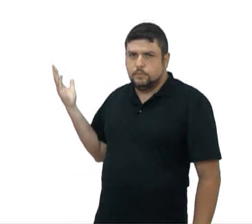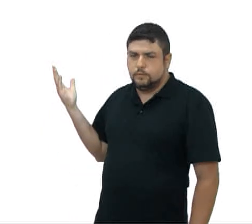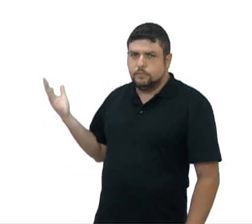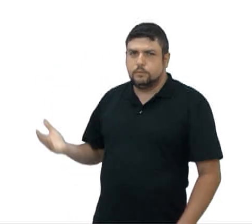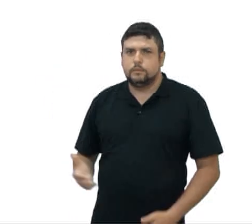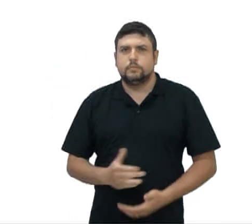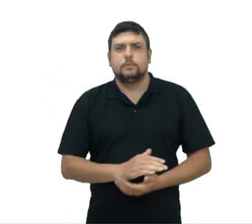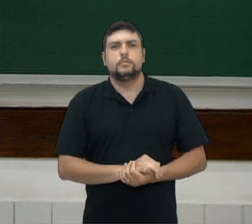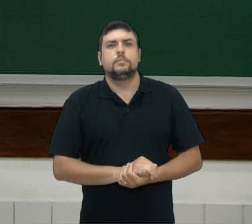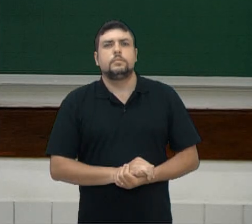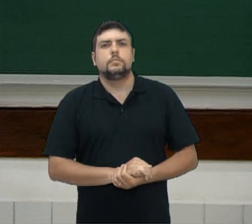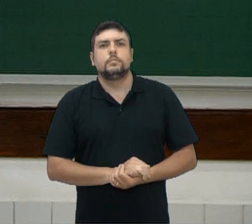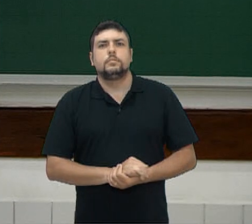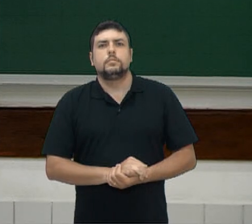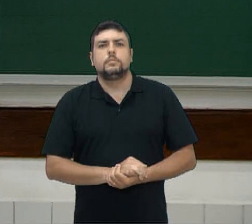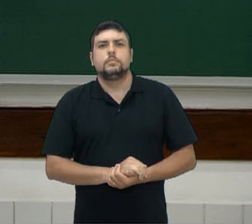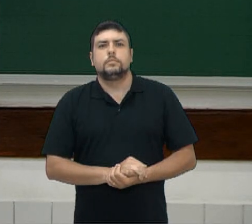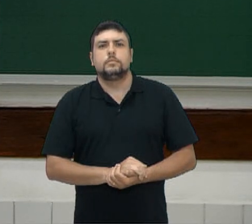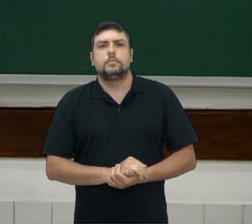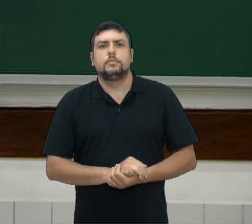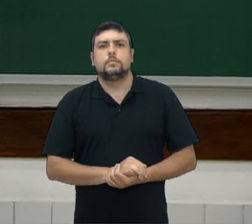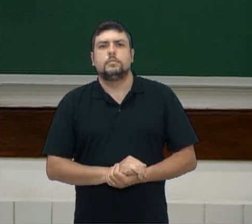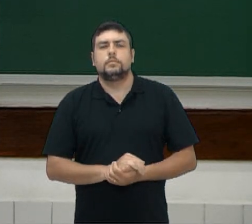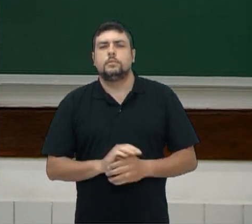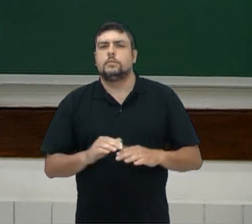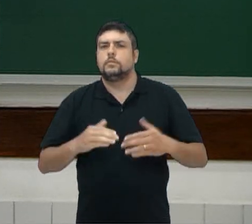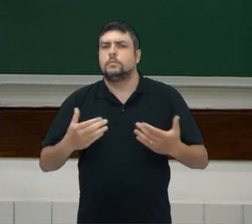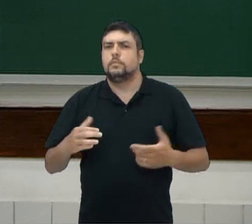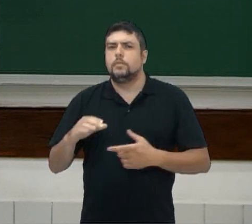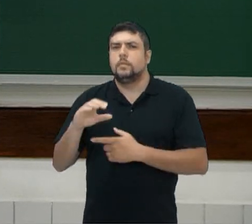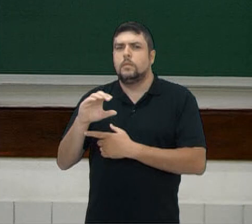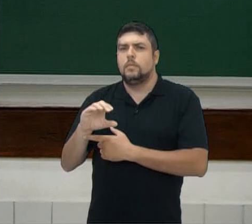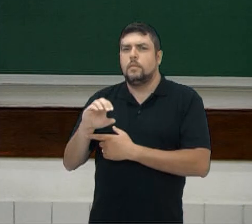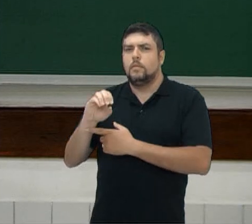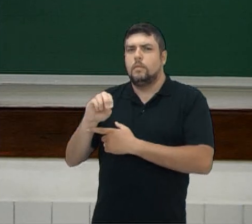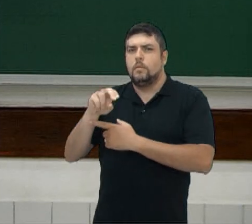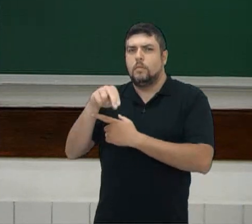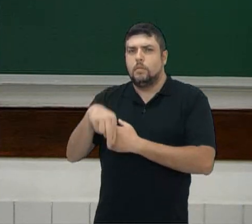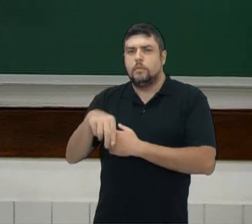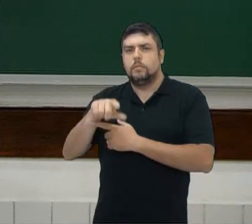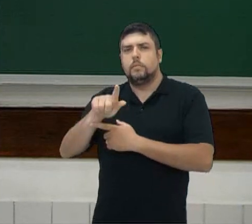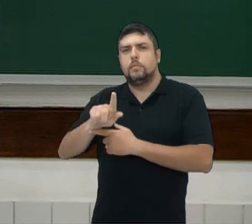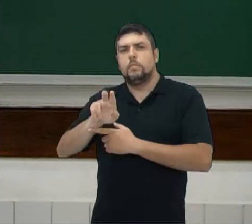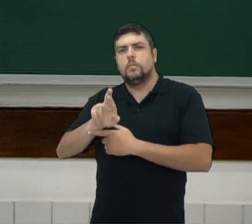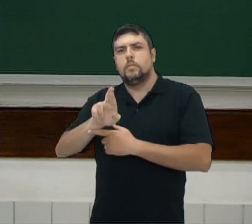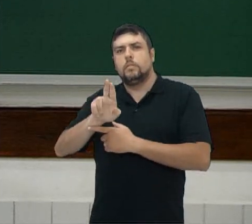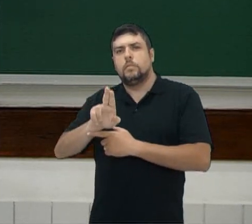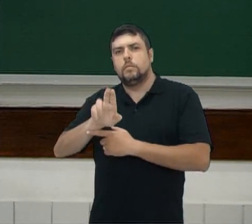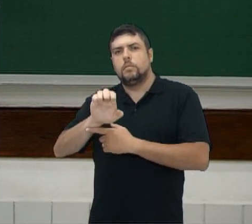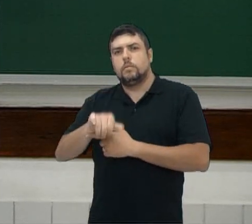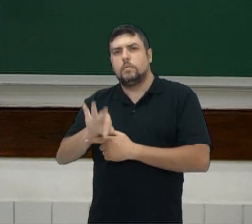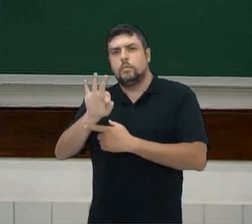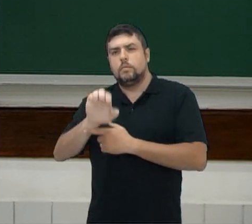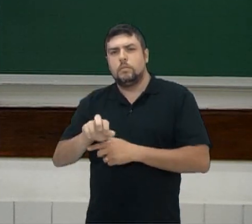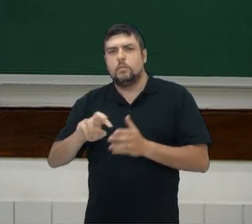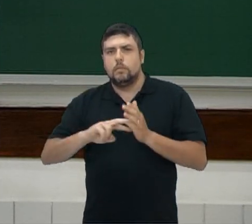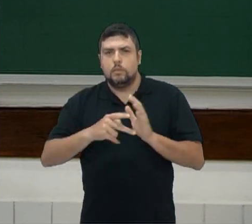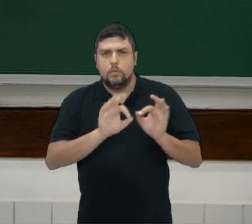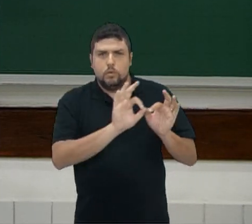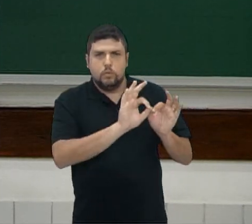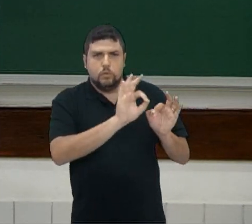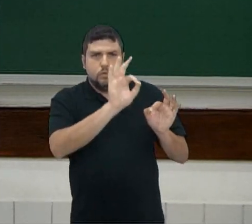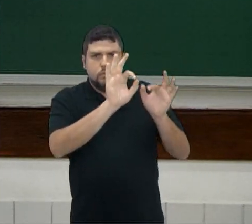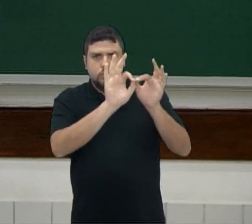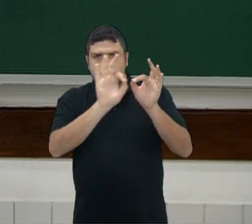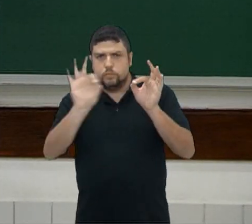né? Congruente, vocês lembram disso, né? Com a mesma medida. Vamos continuar?